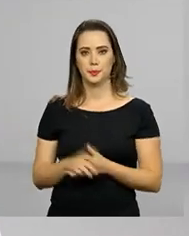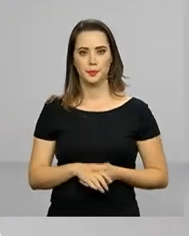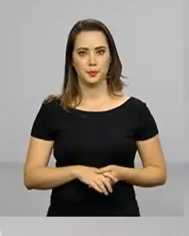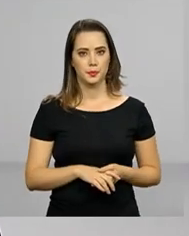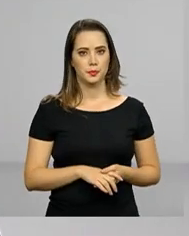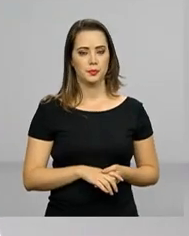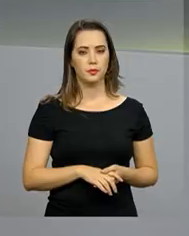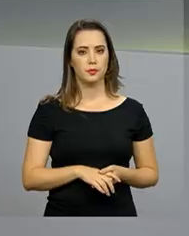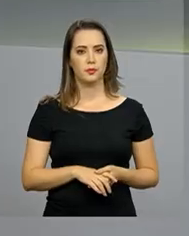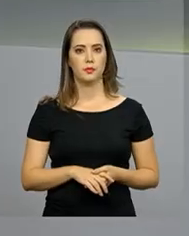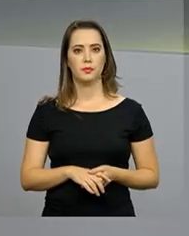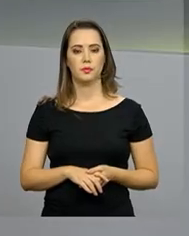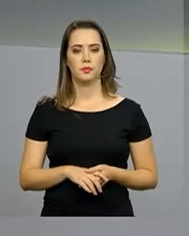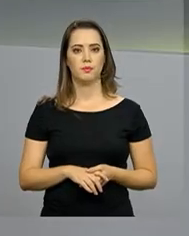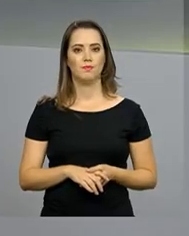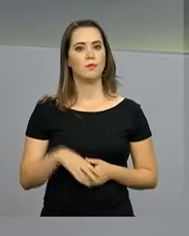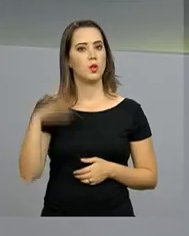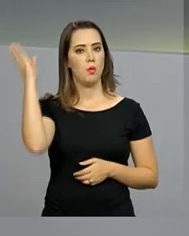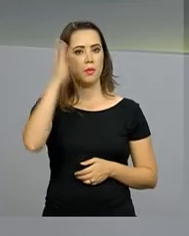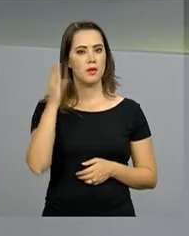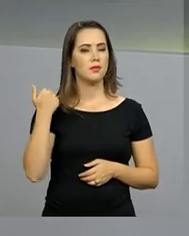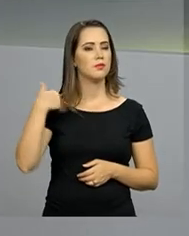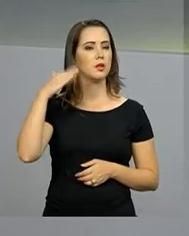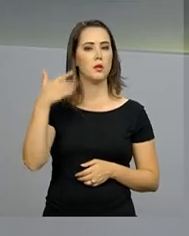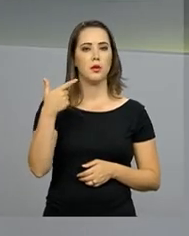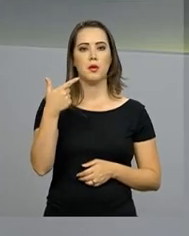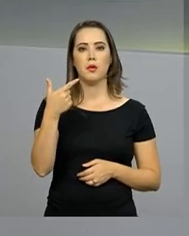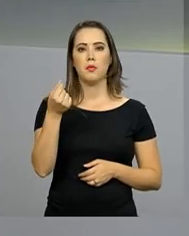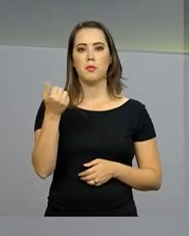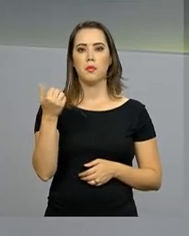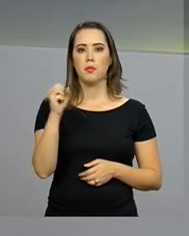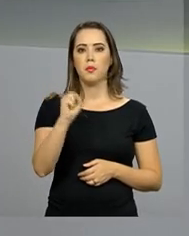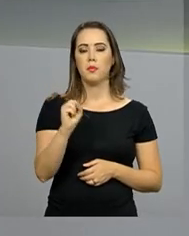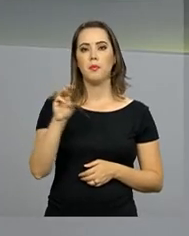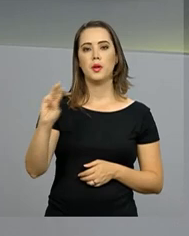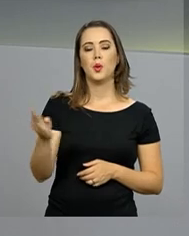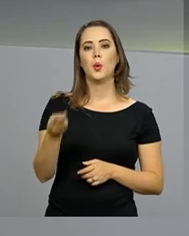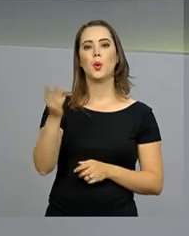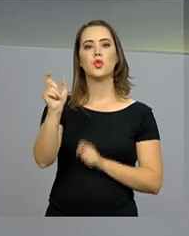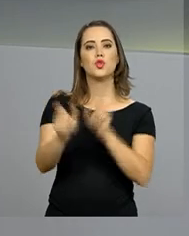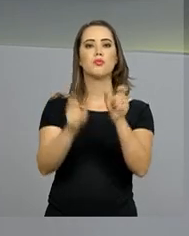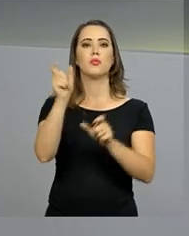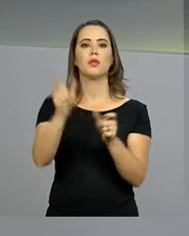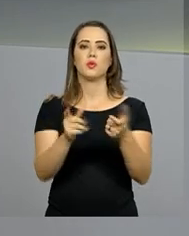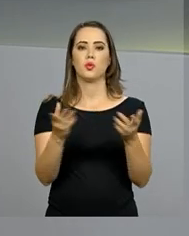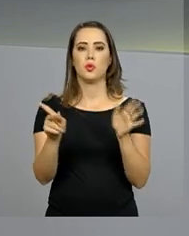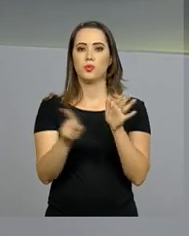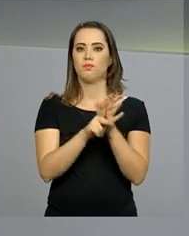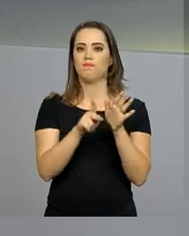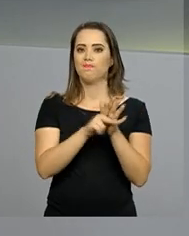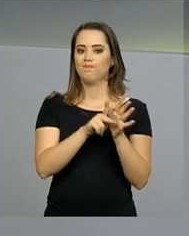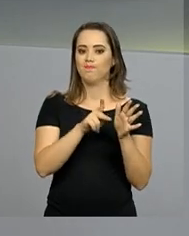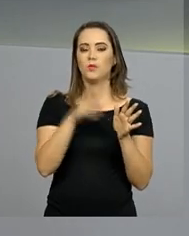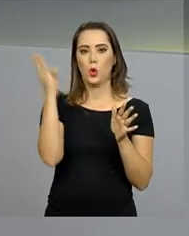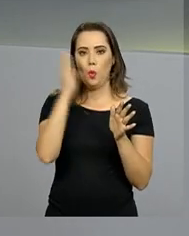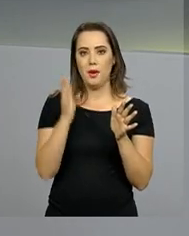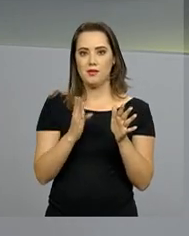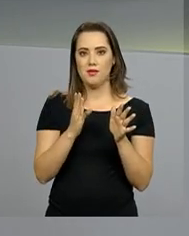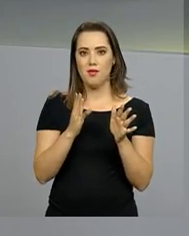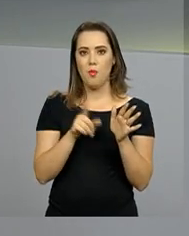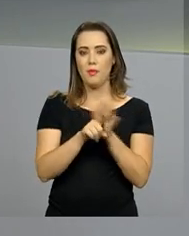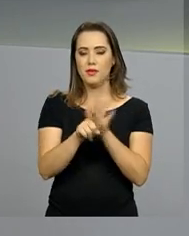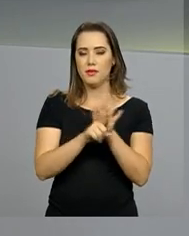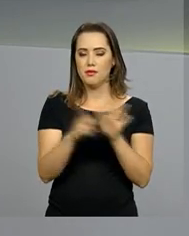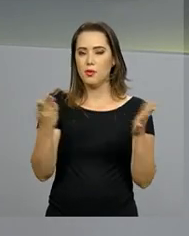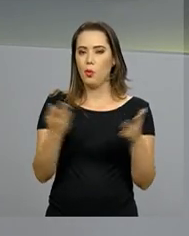na tela o brasil tem mais de 208 milhões de habitantes segundo dado divulgado hoje pelo ibge a